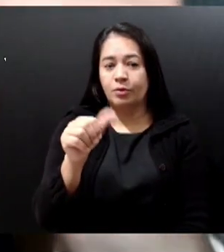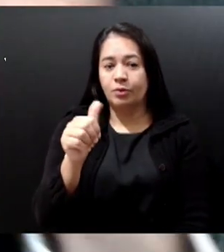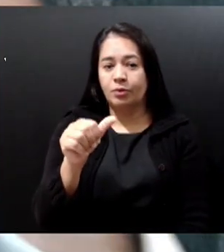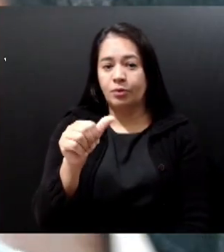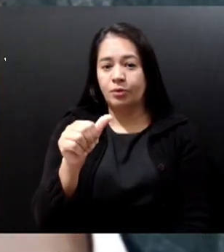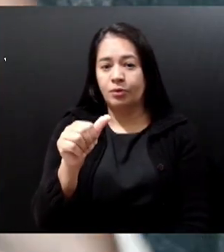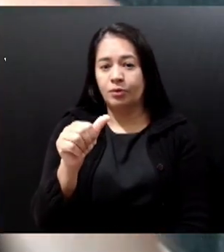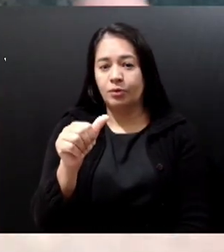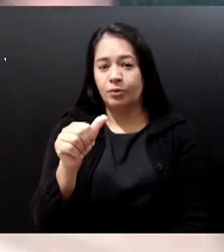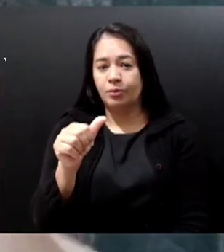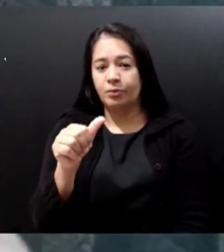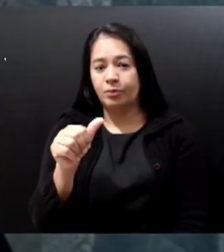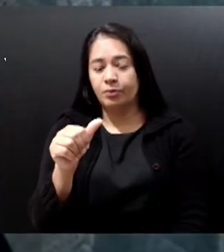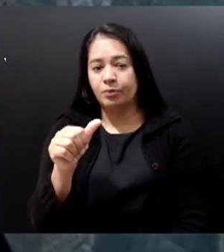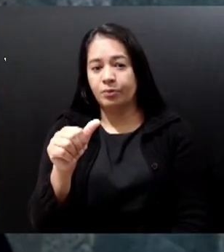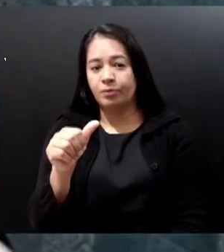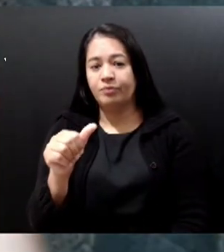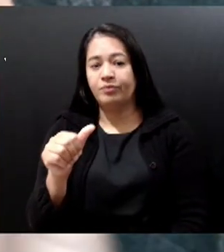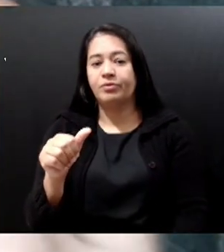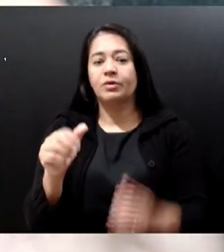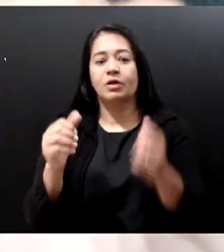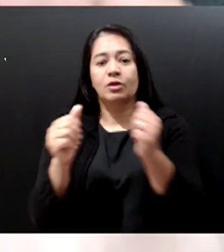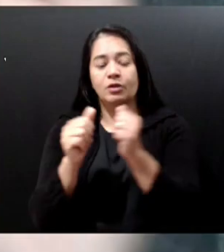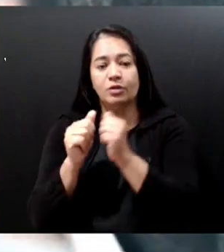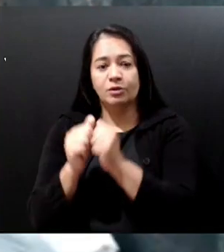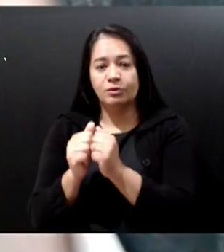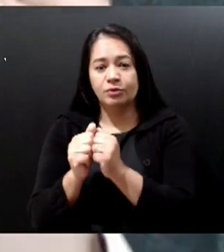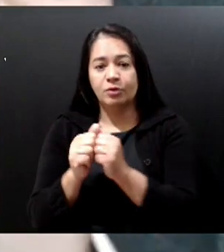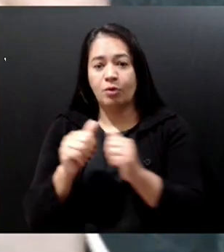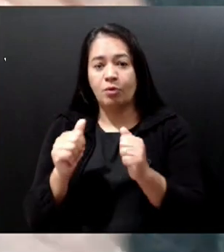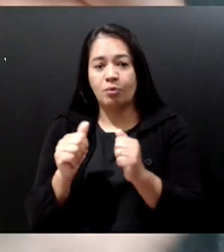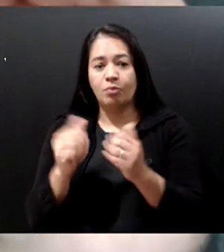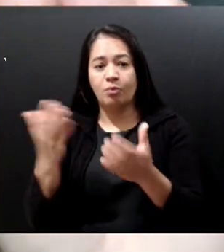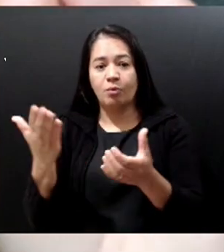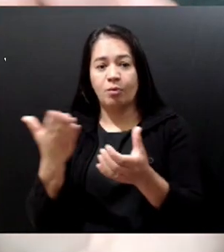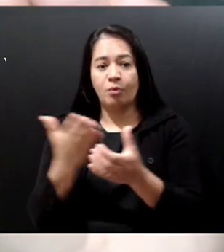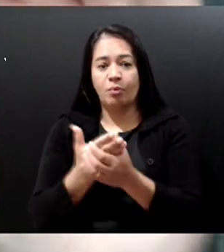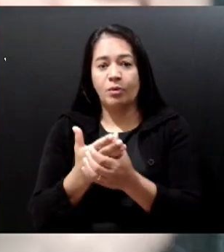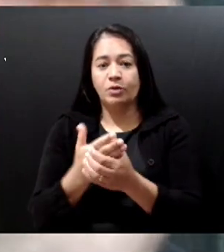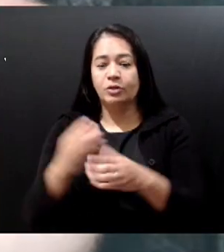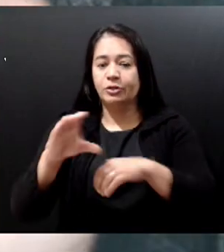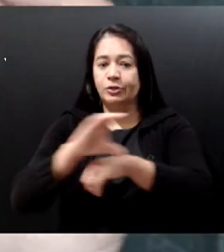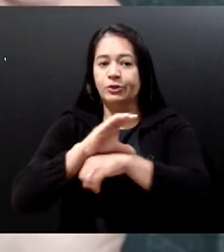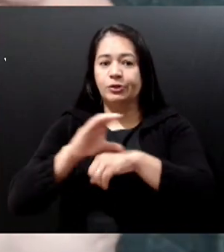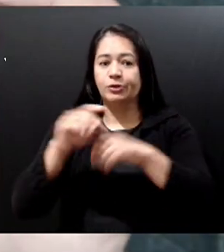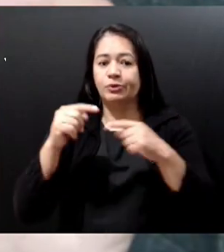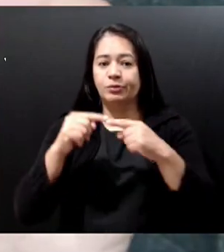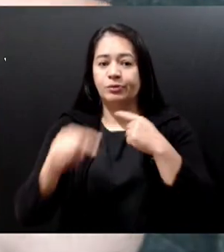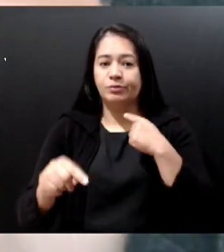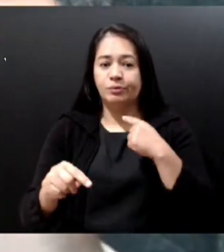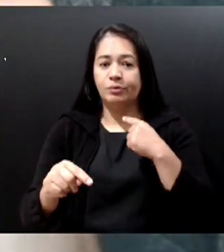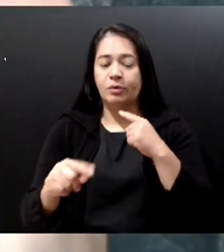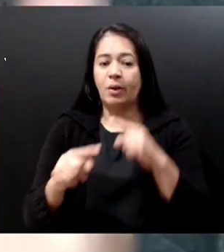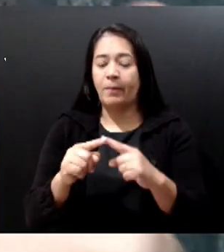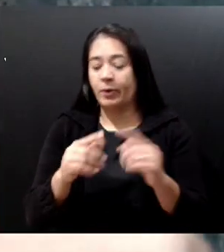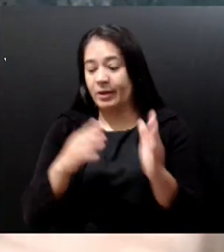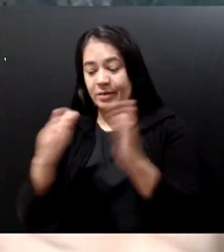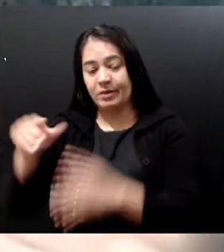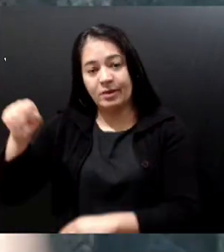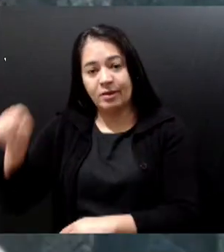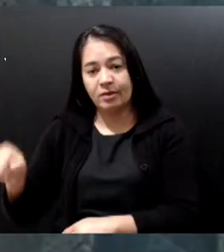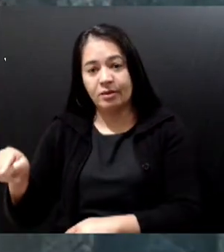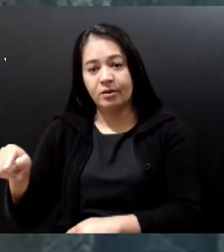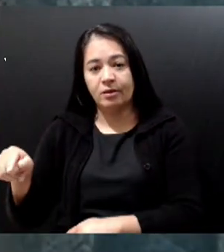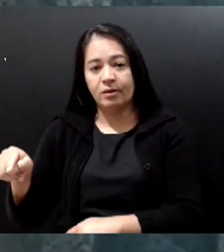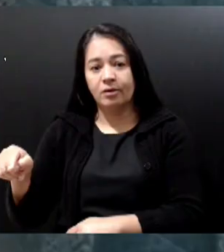República entra com uma ação de inconstitucionalidade para que nessa parte seja retirado. Por quê?